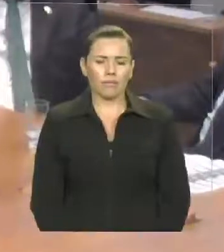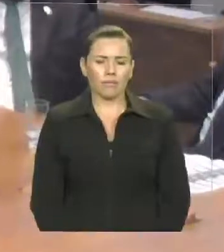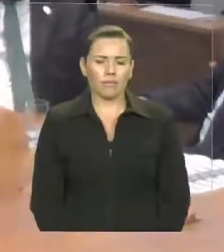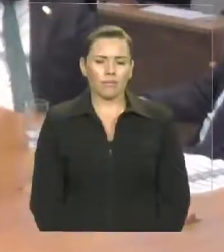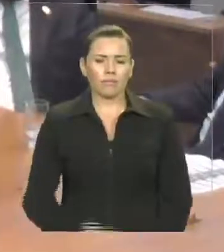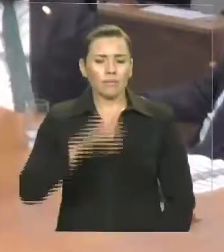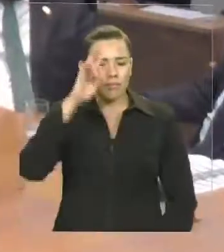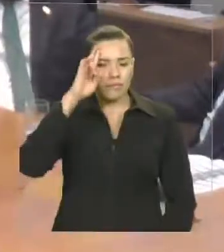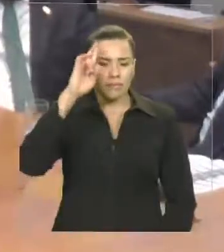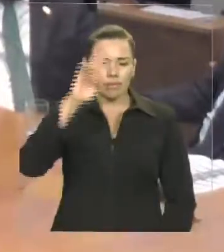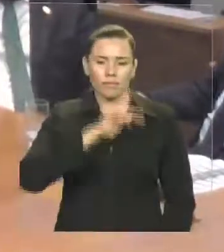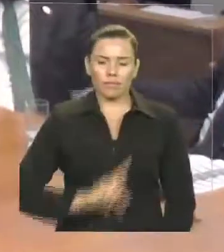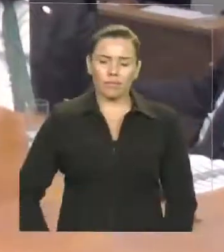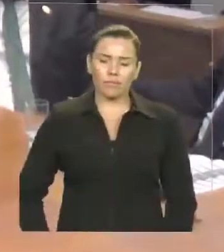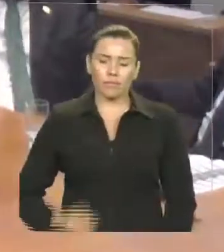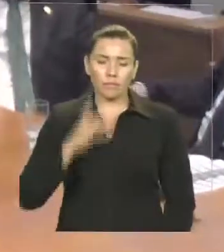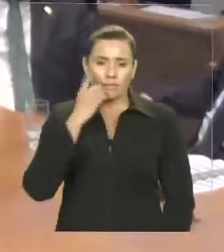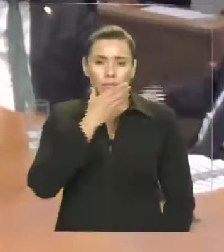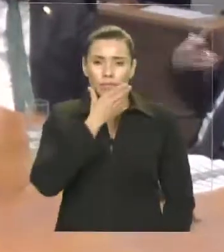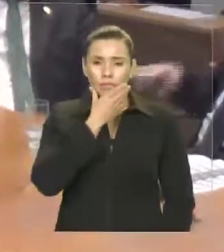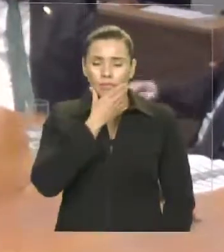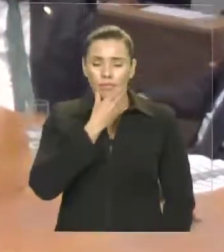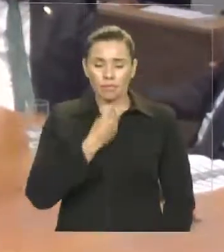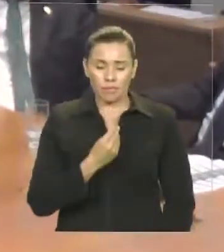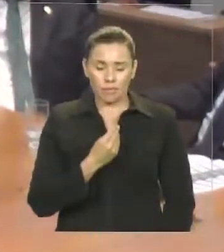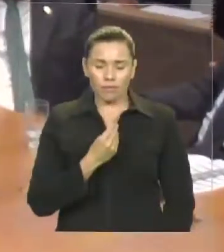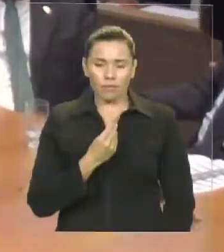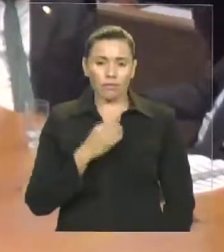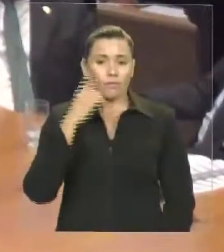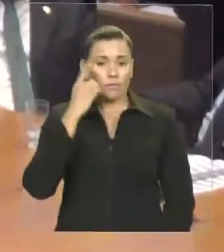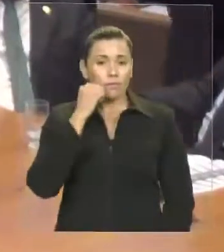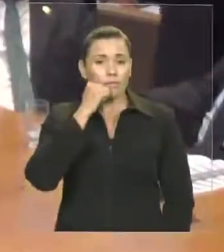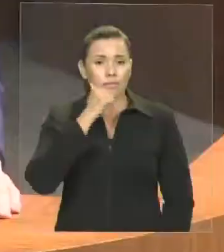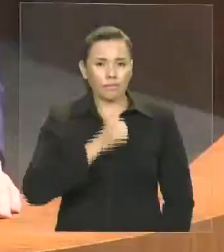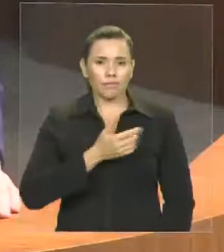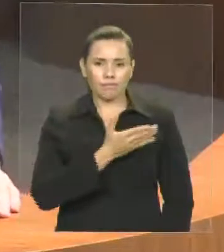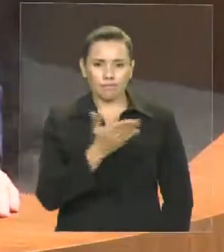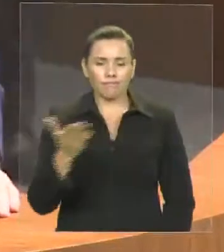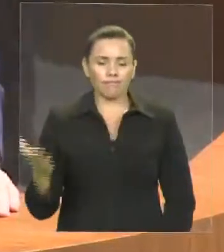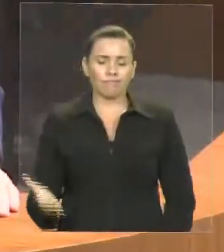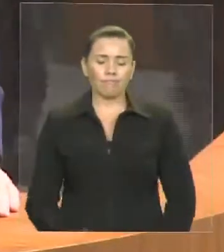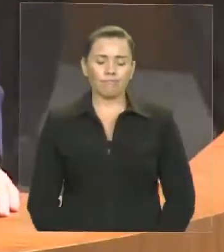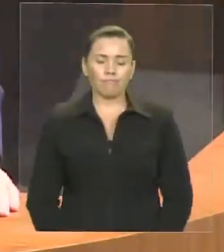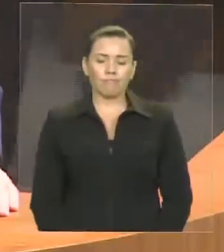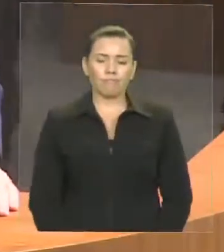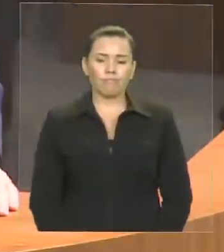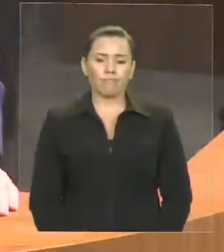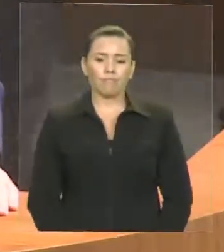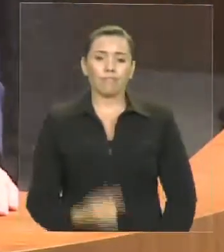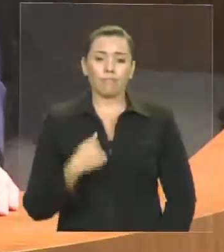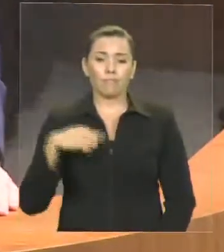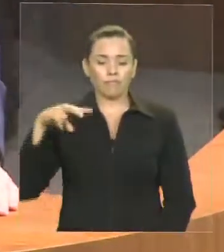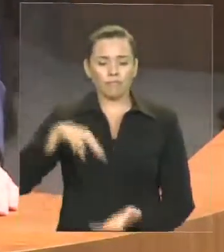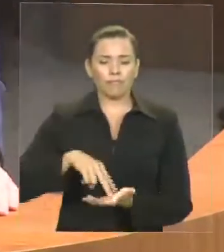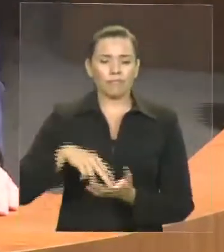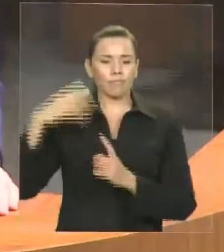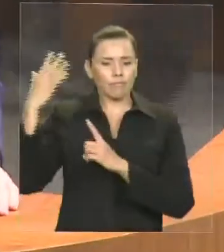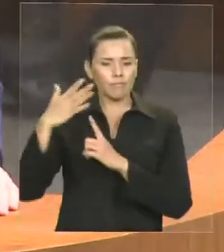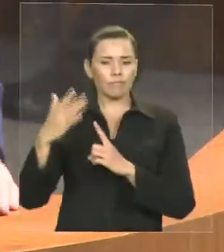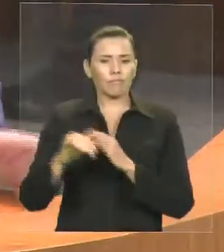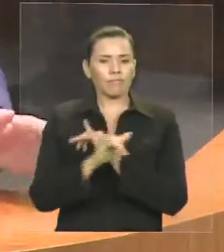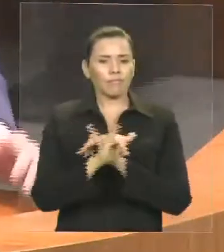Senhor presidente, senhores deputados, senhoras deputadas, venho à tribuna hoje também para